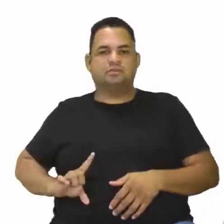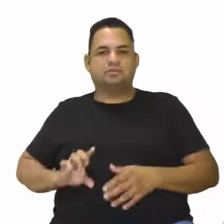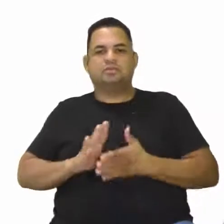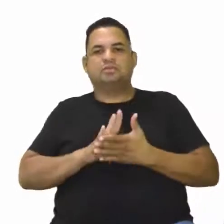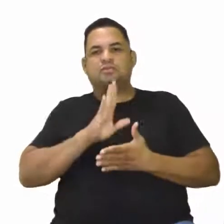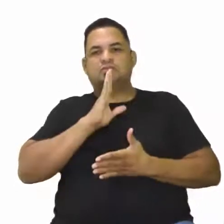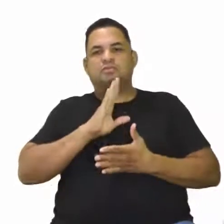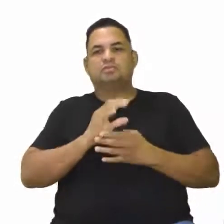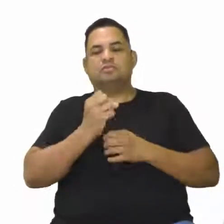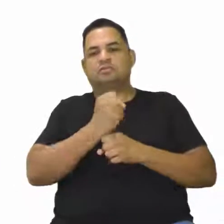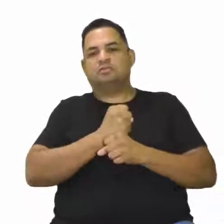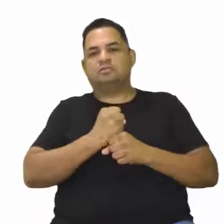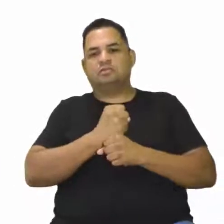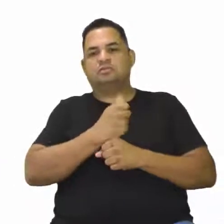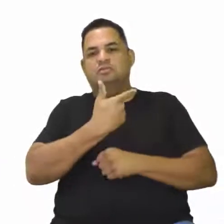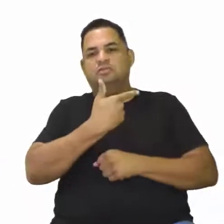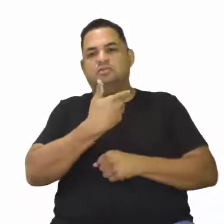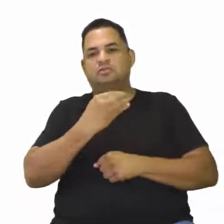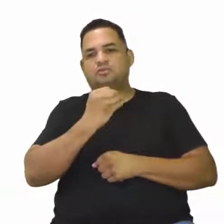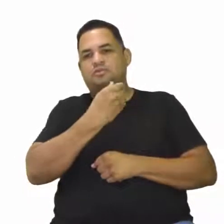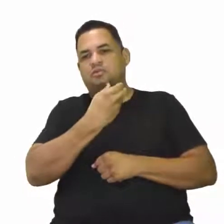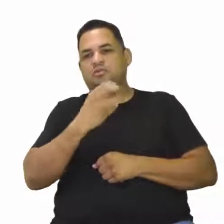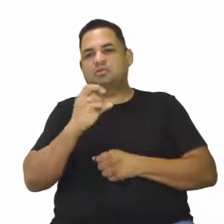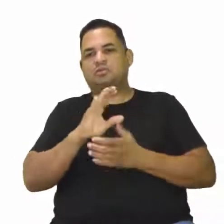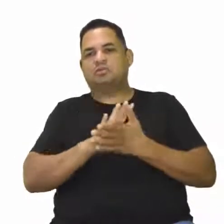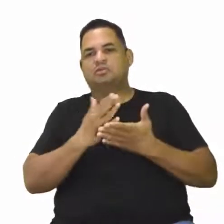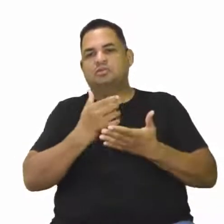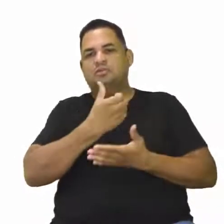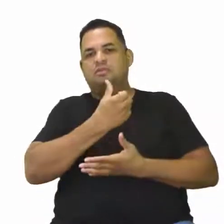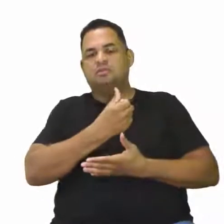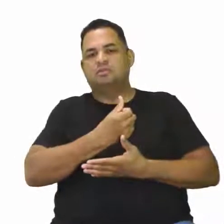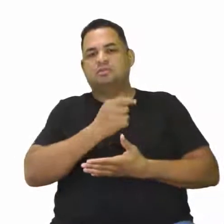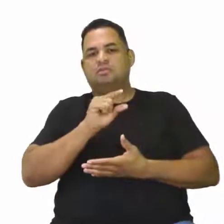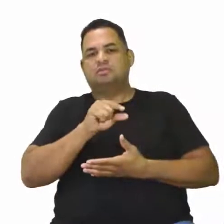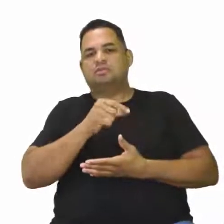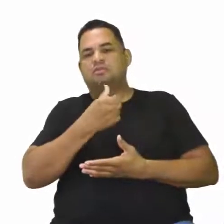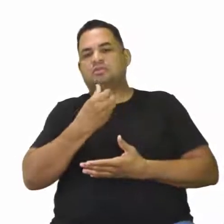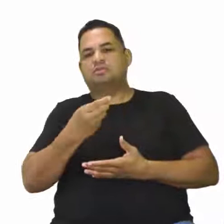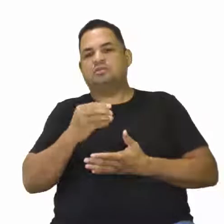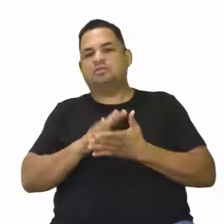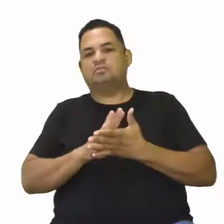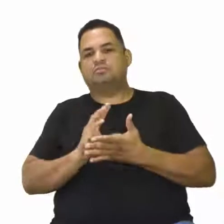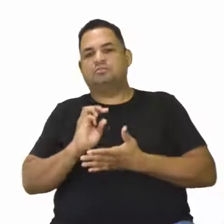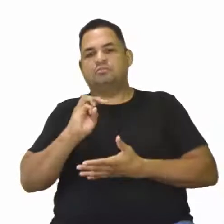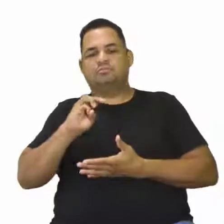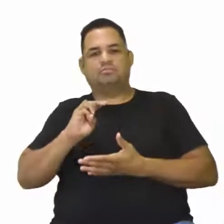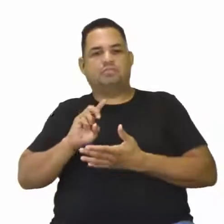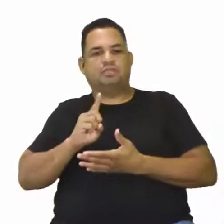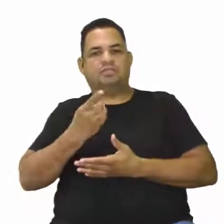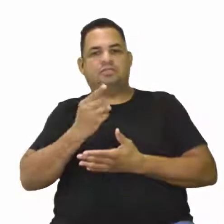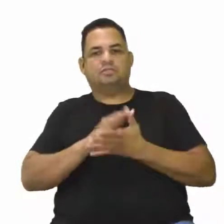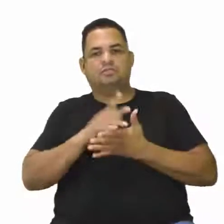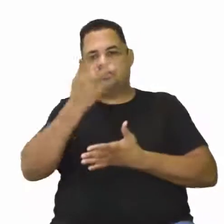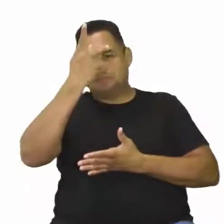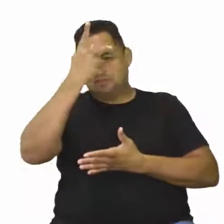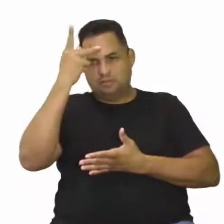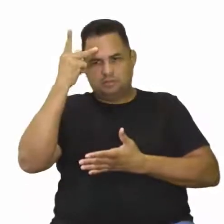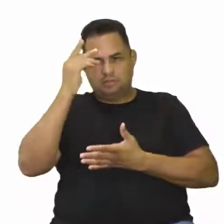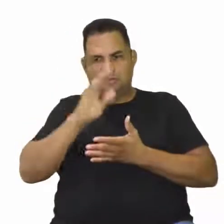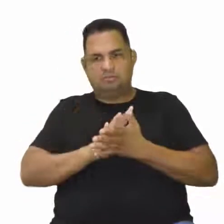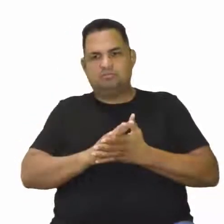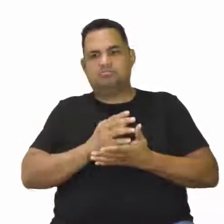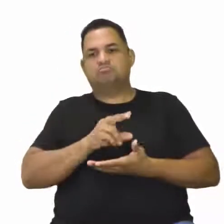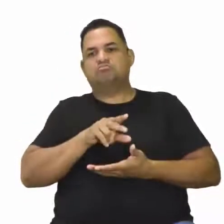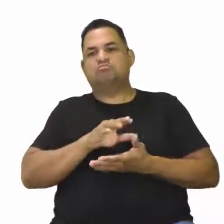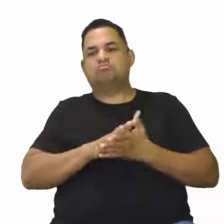de 2015, equivalente a ter 6,3 3 milhões de pessoas, a